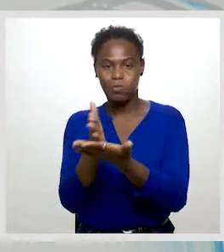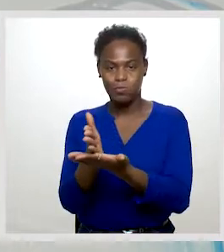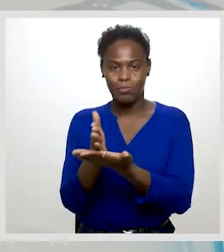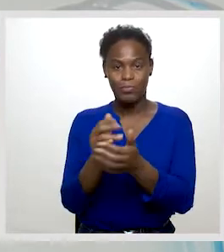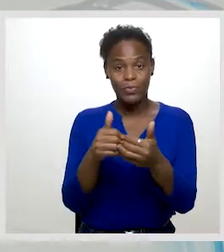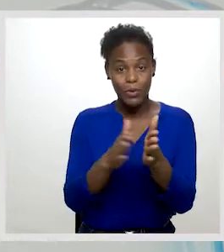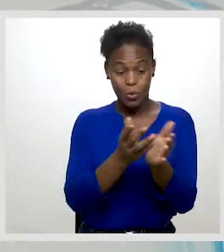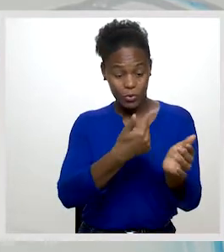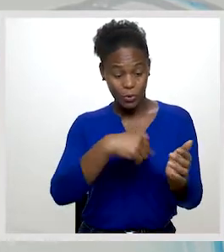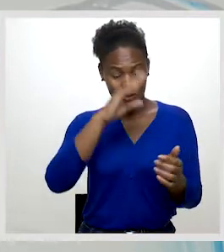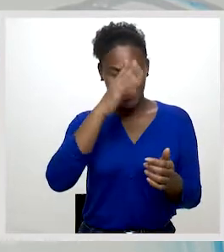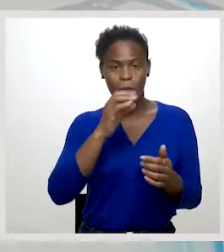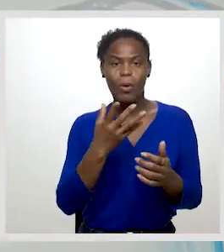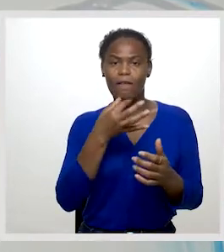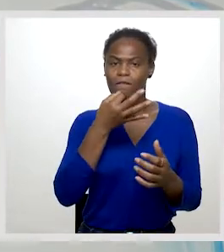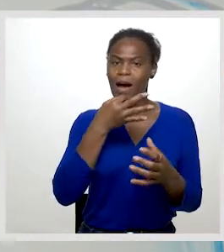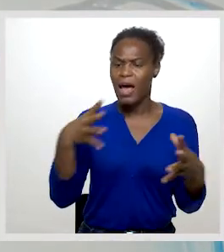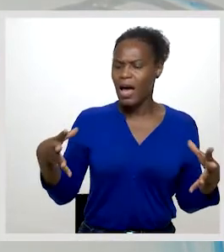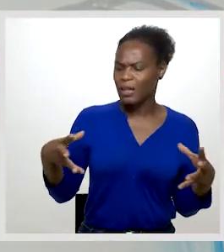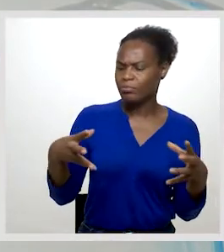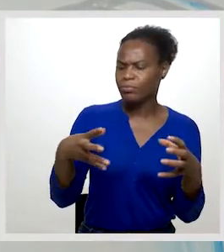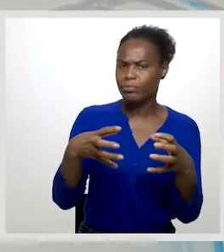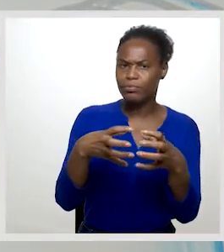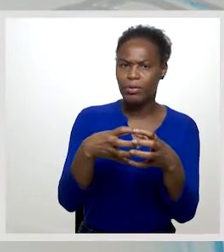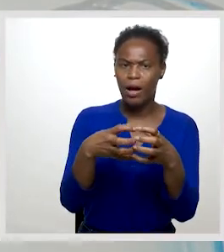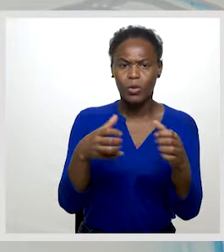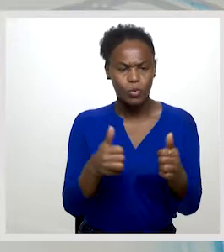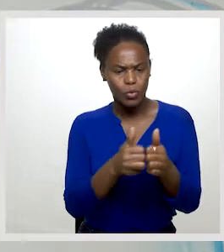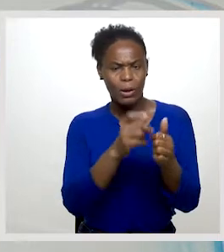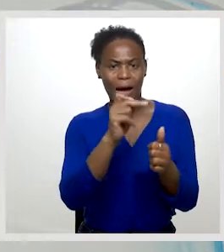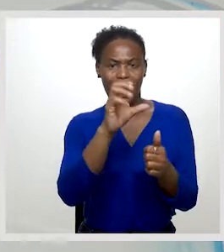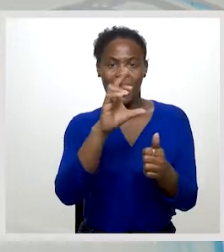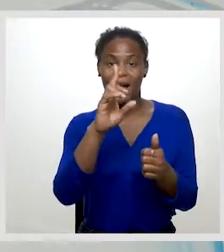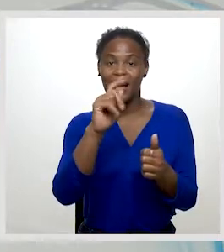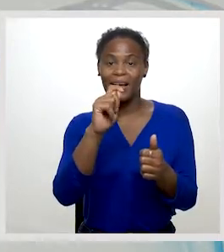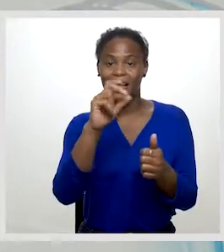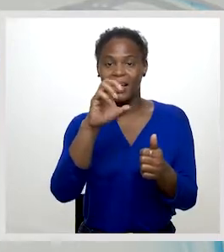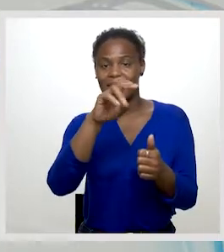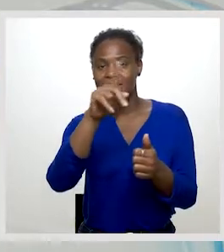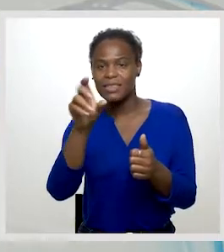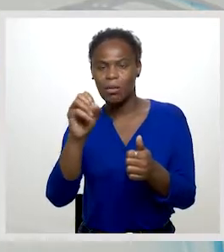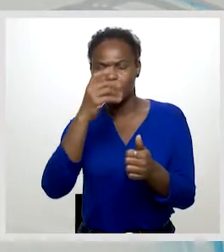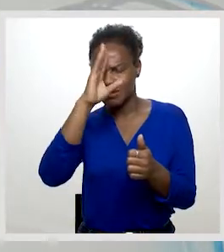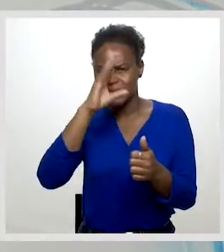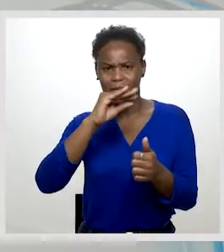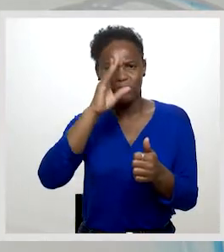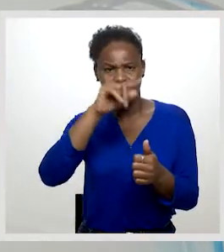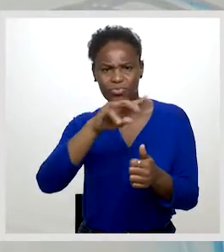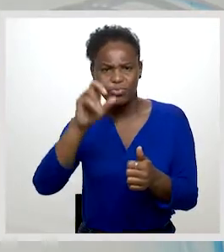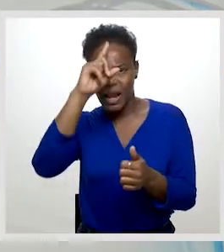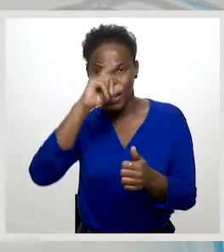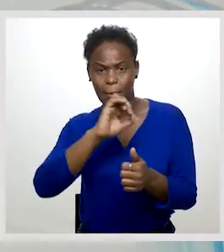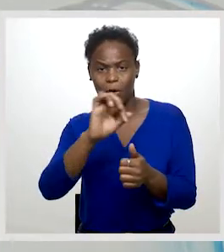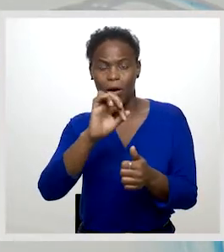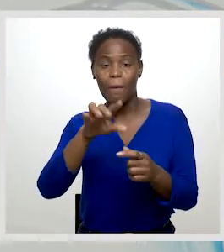nós sabemos que quando se fala da criação ou junção, não sei se lembram, que o vosso professor vos explicou no ano